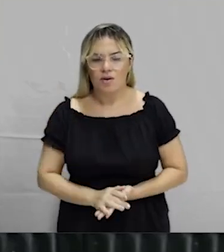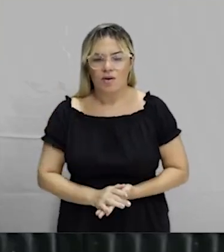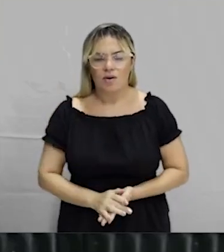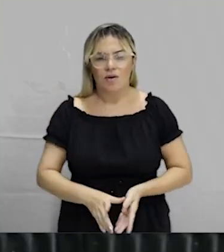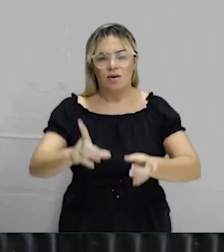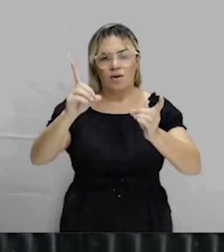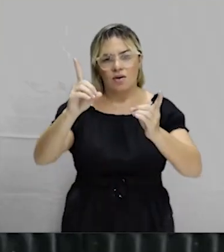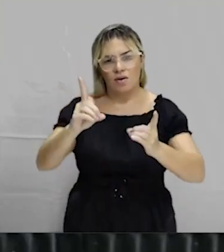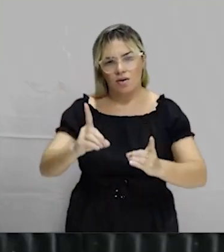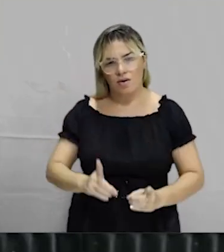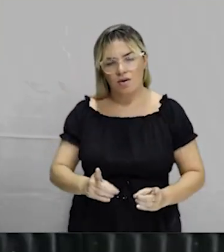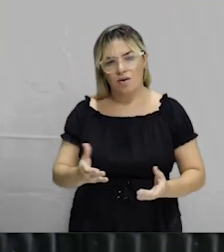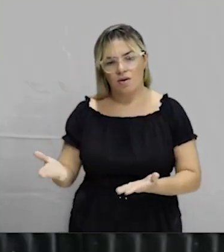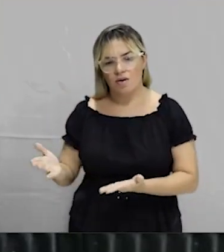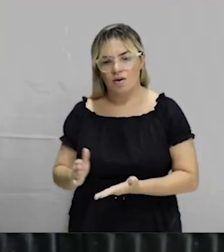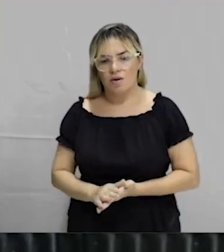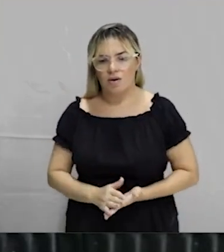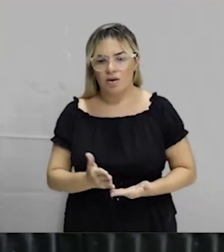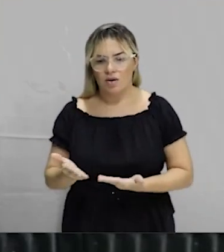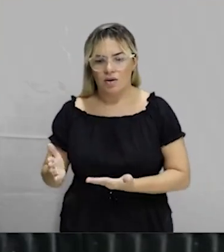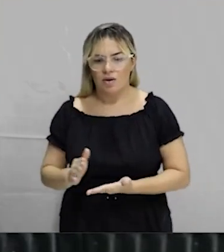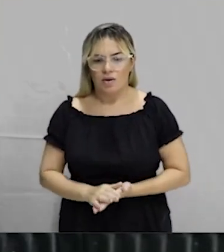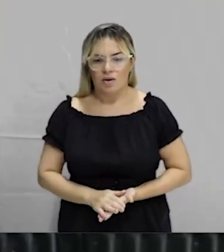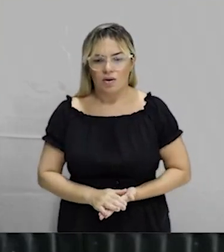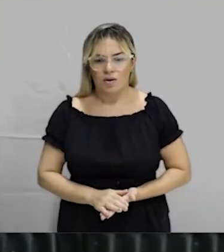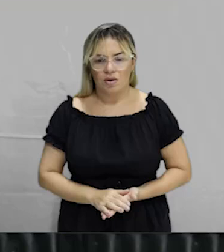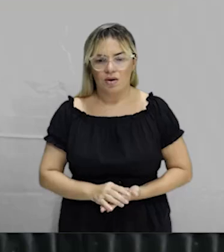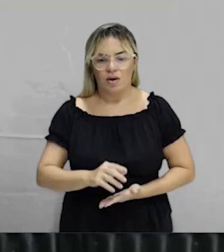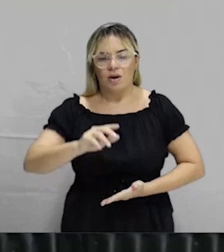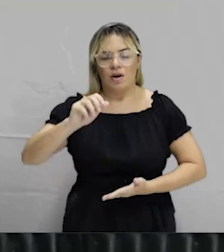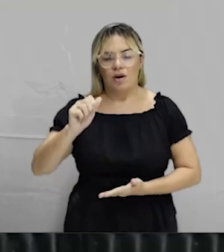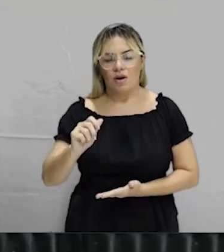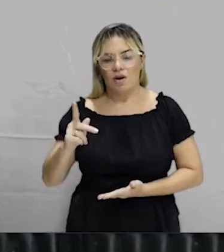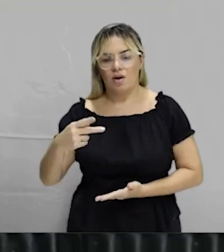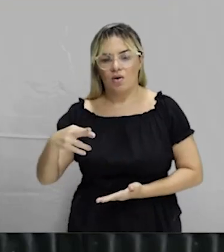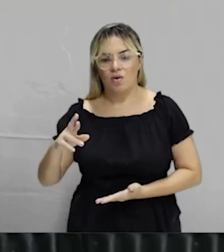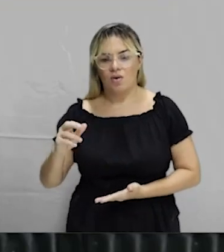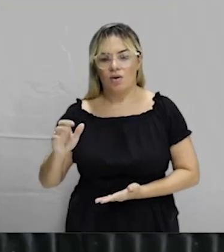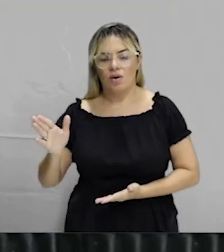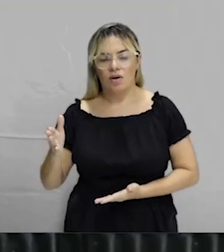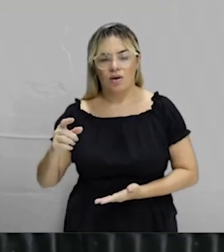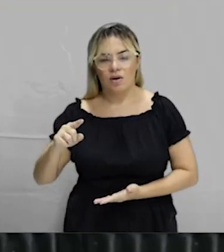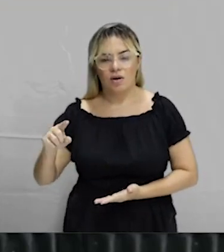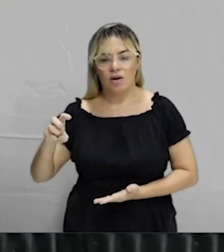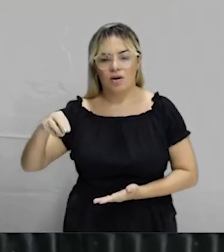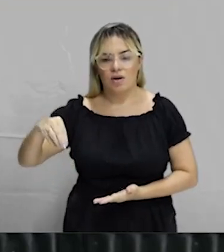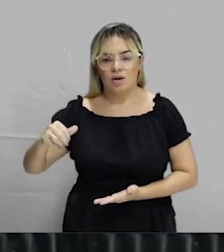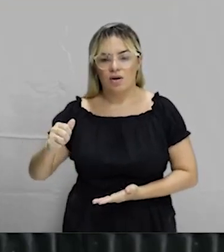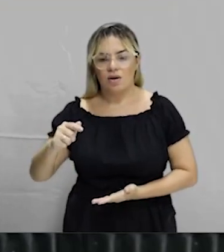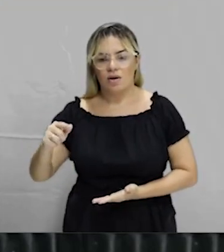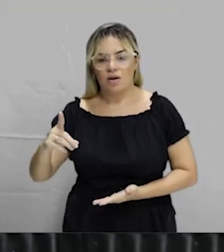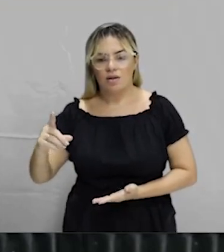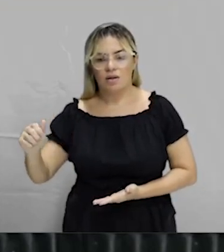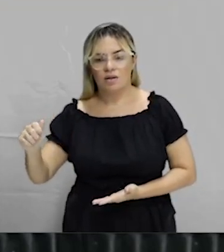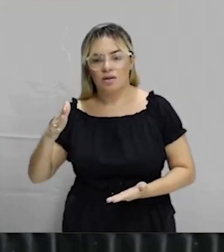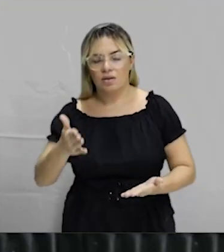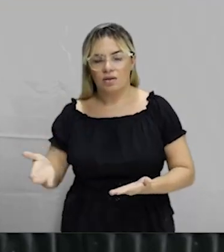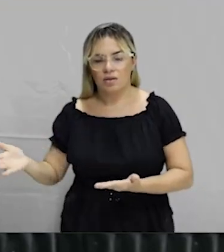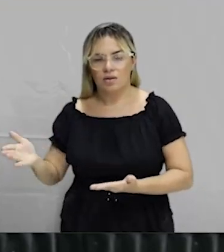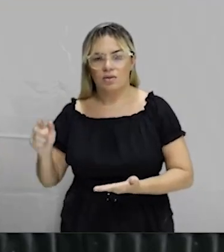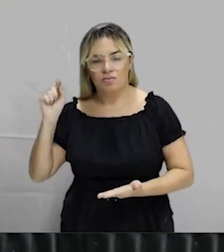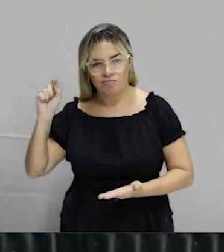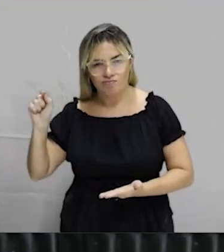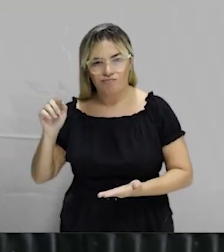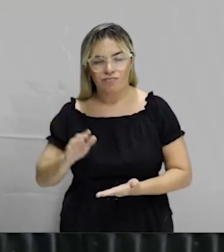de Urazar Madazar, né? Era o Deus deles, Madazar.